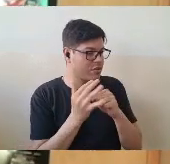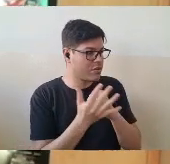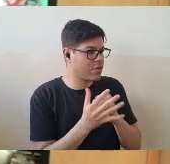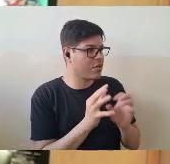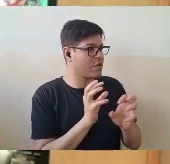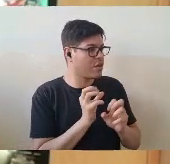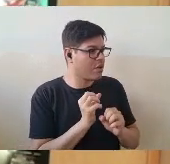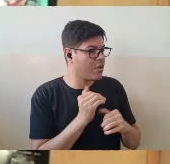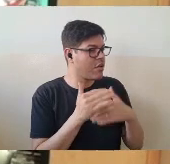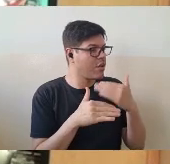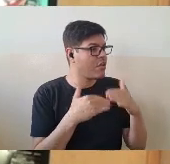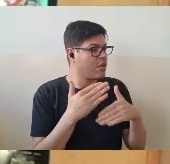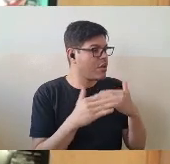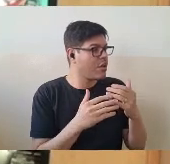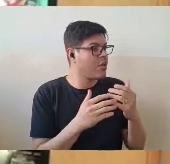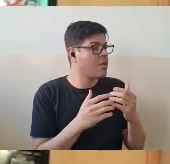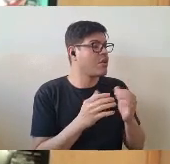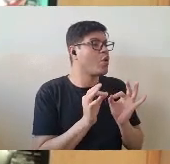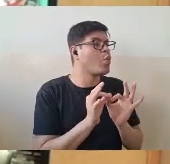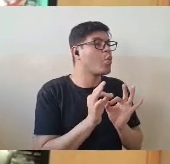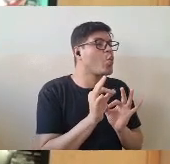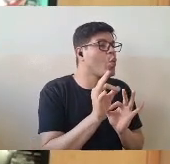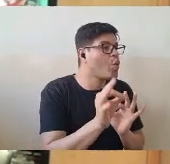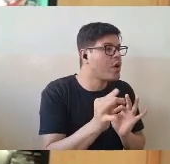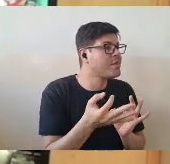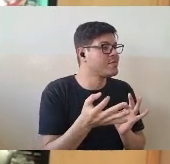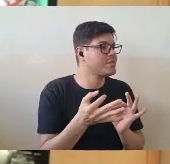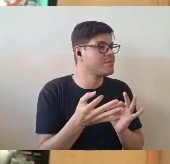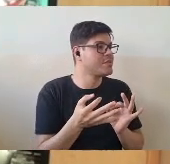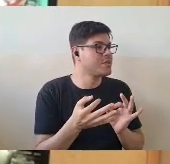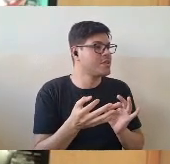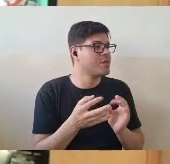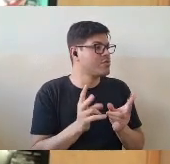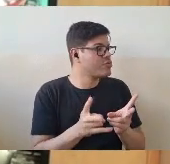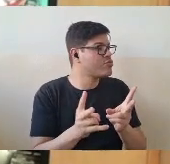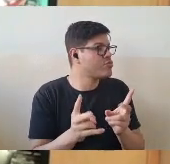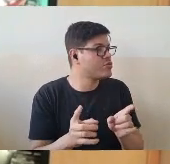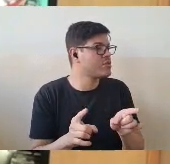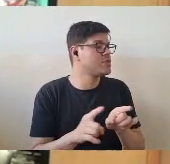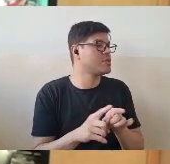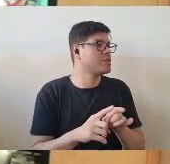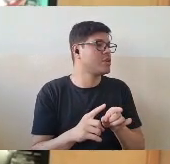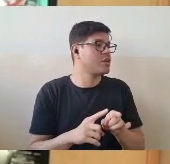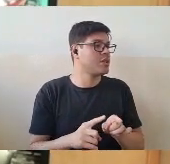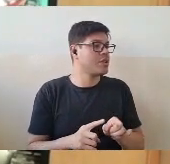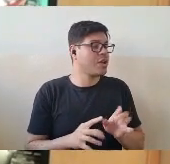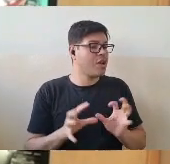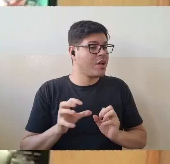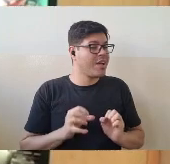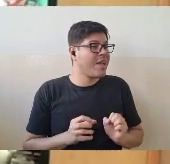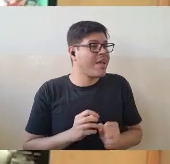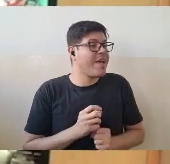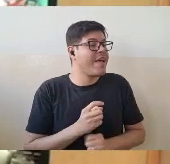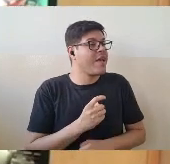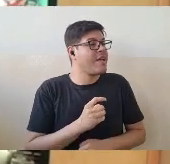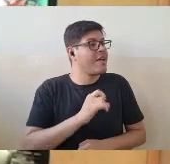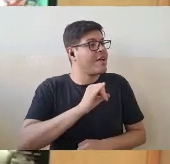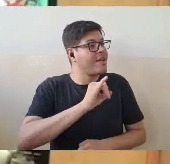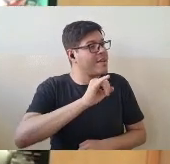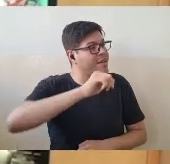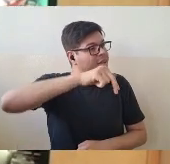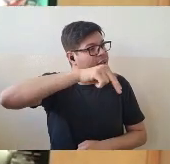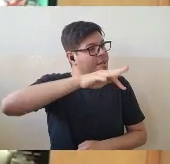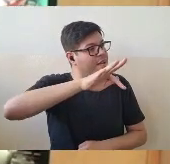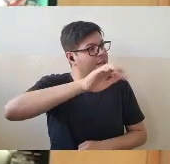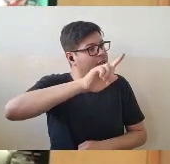Covid longa. Existe a síndrome inflamatória multissistêmica pediátrica, que acontece, veja bem, a